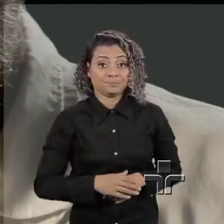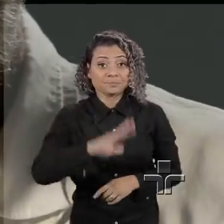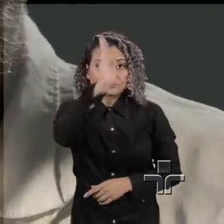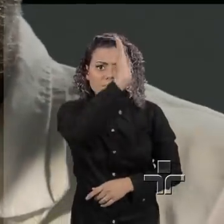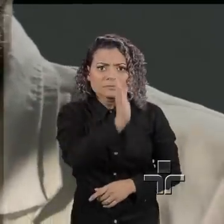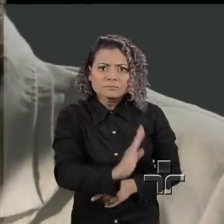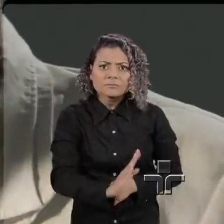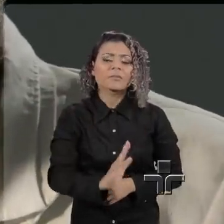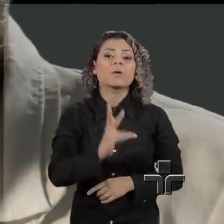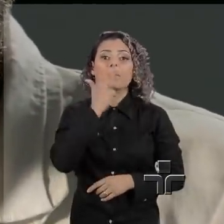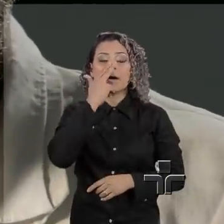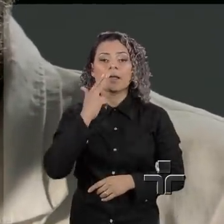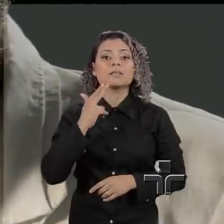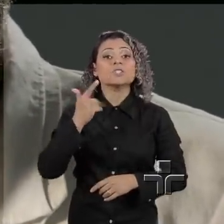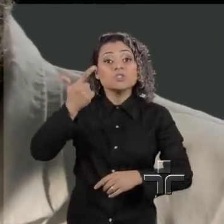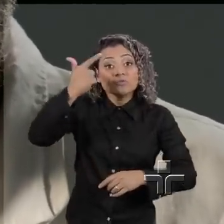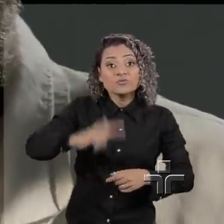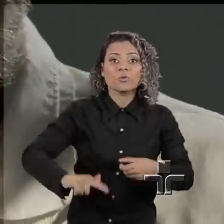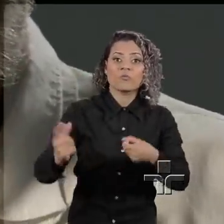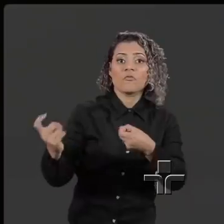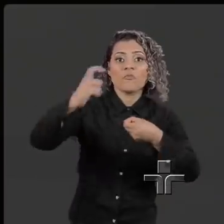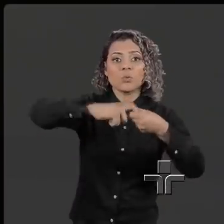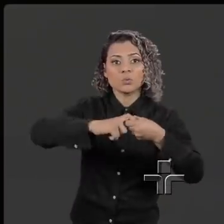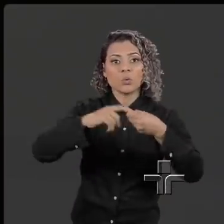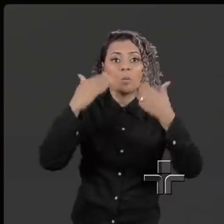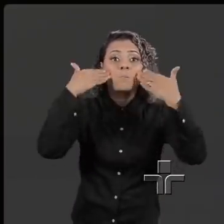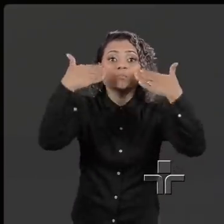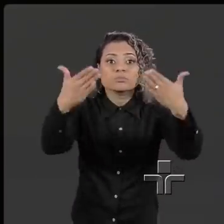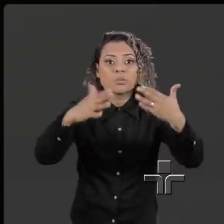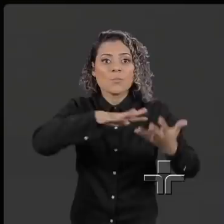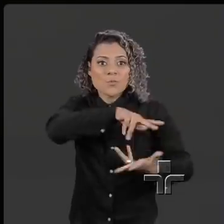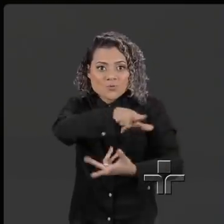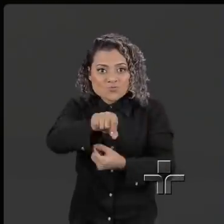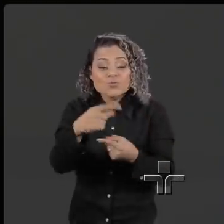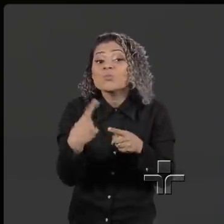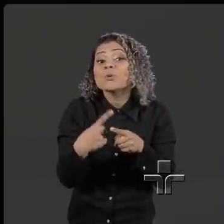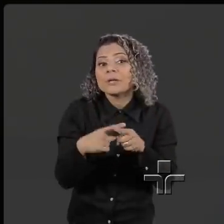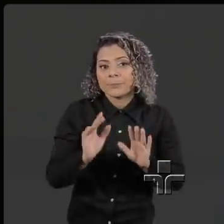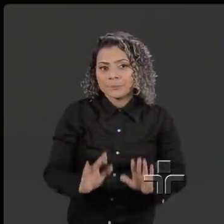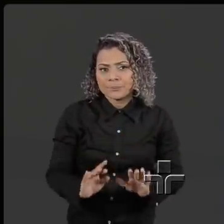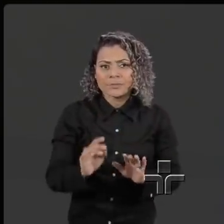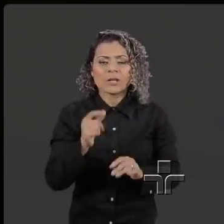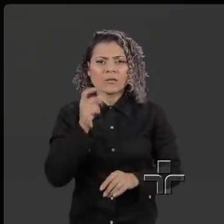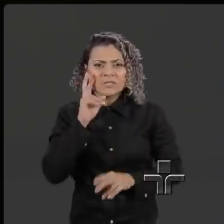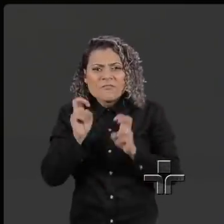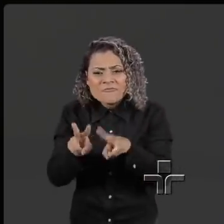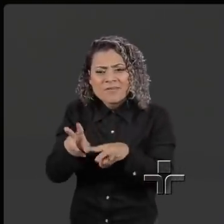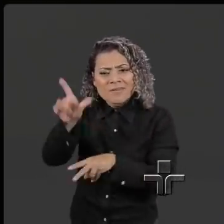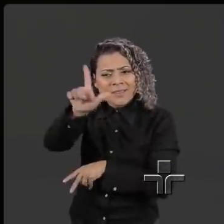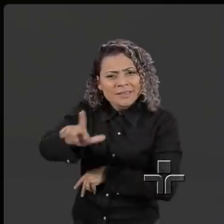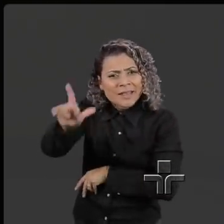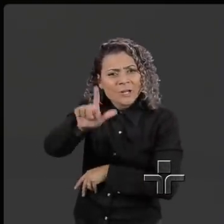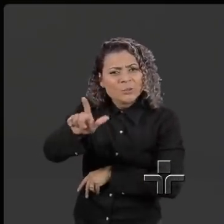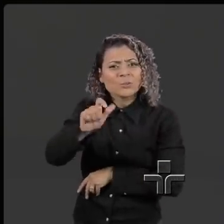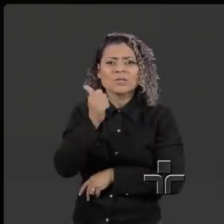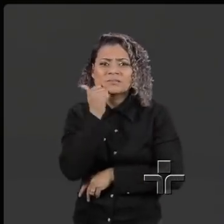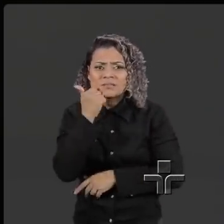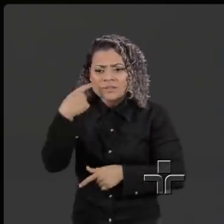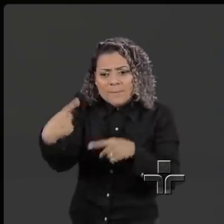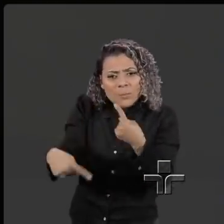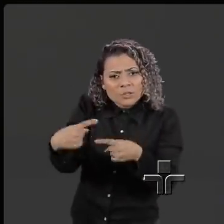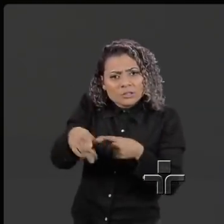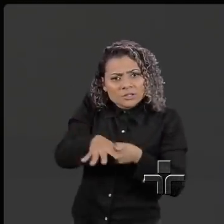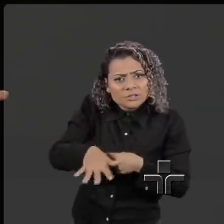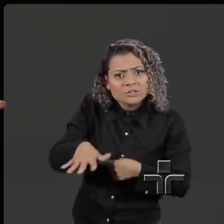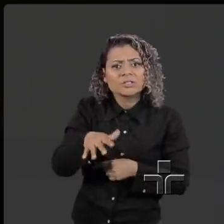foi recolocado no cenário internacional, é porque quando se observa a literatura especializada em ciência política